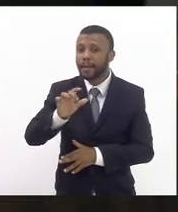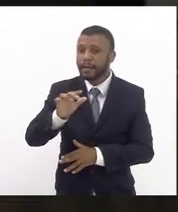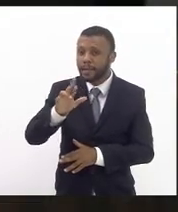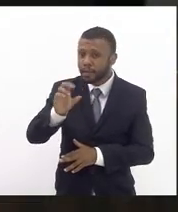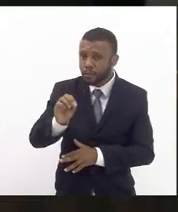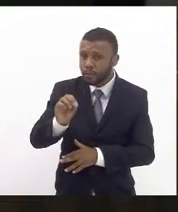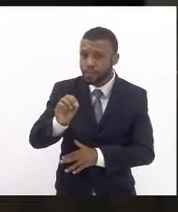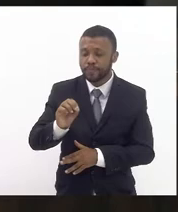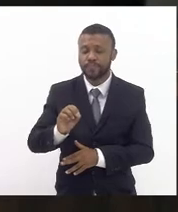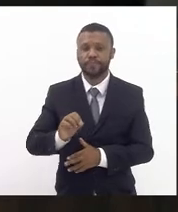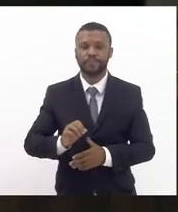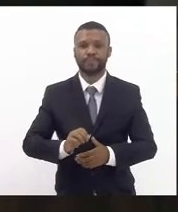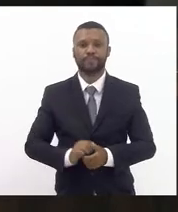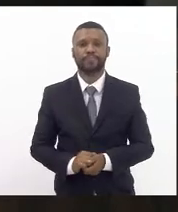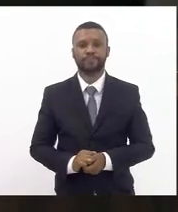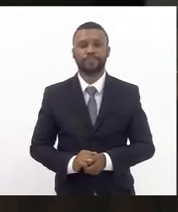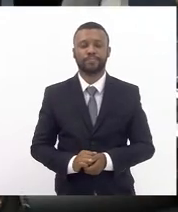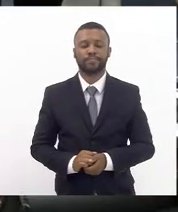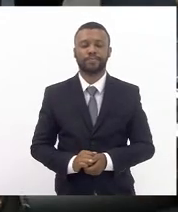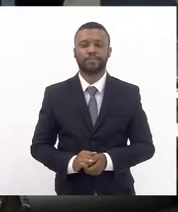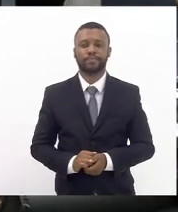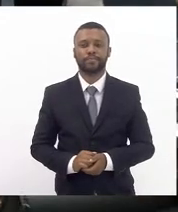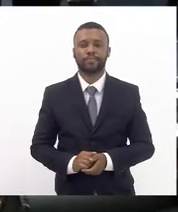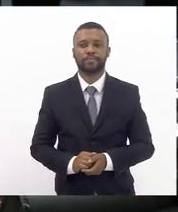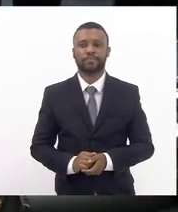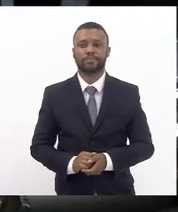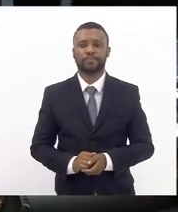Deputado Marcelo Cabeleireiro.